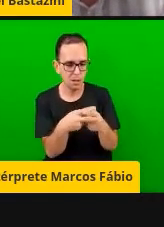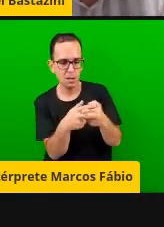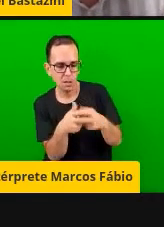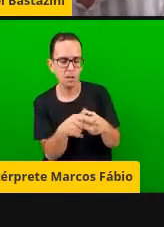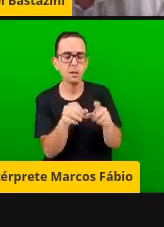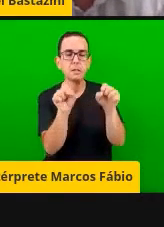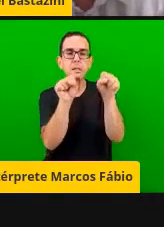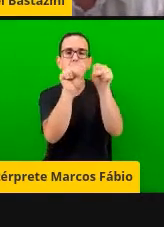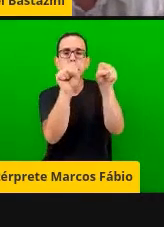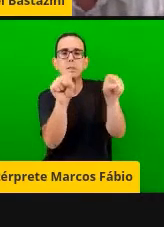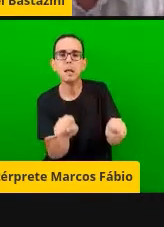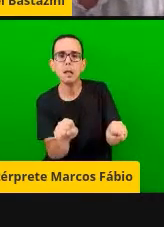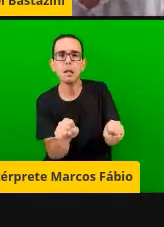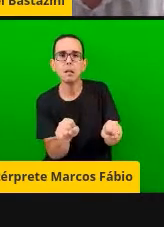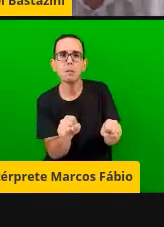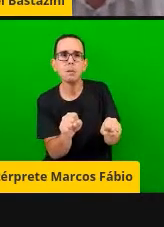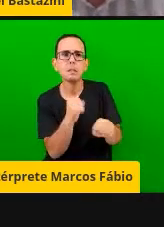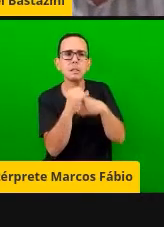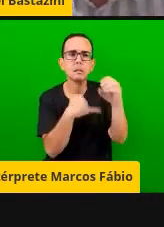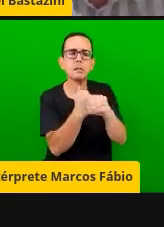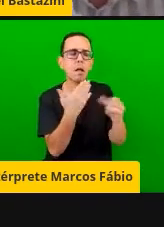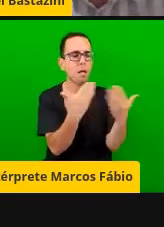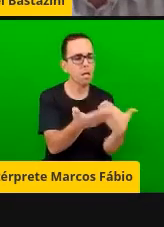sistemas cyberfísicos e assim por diante.